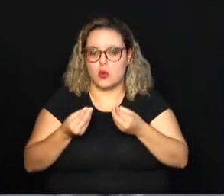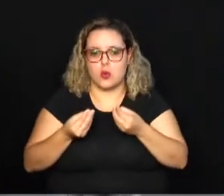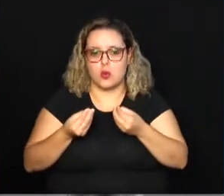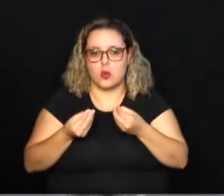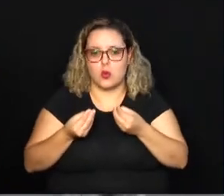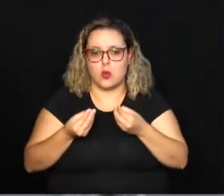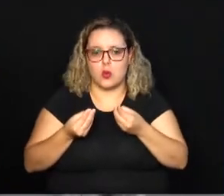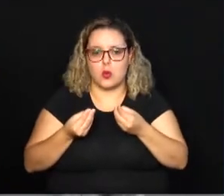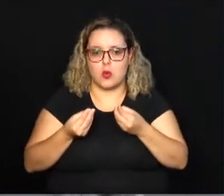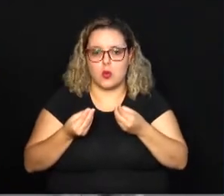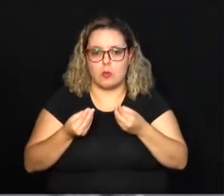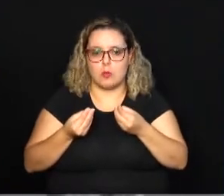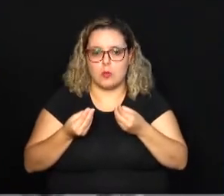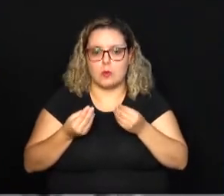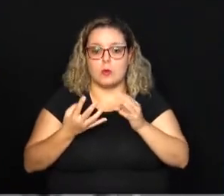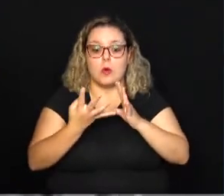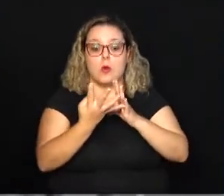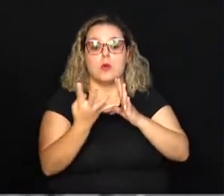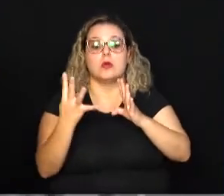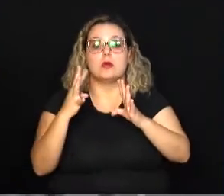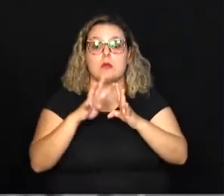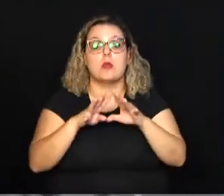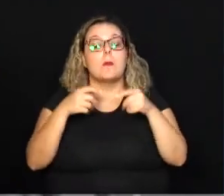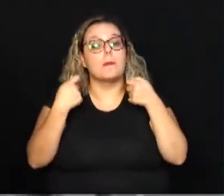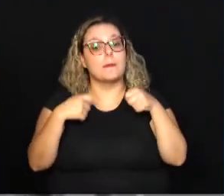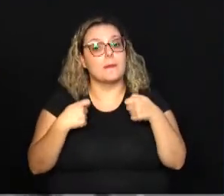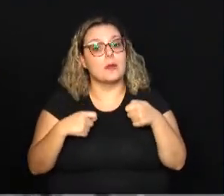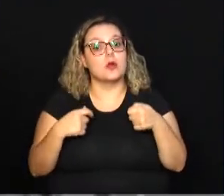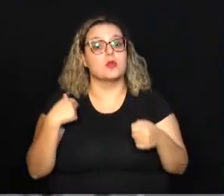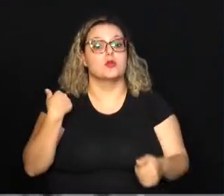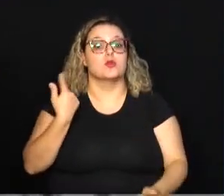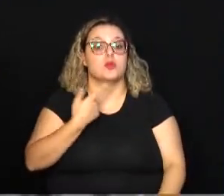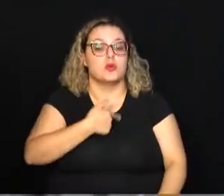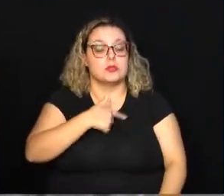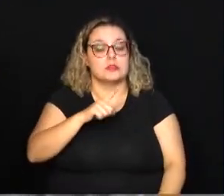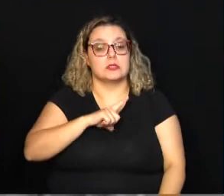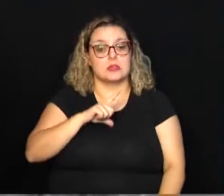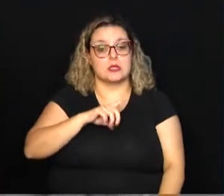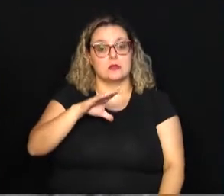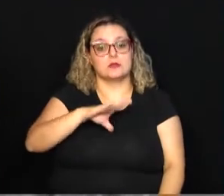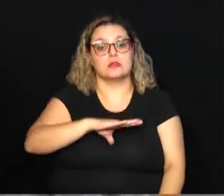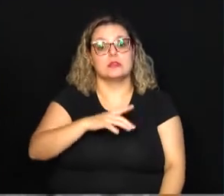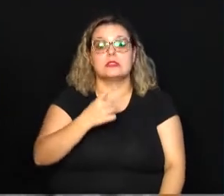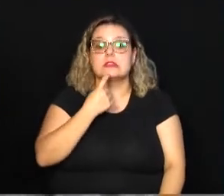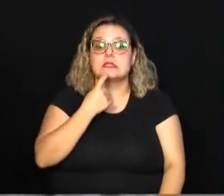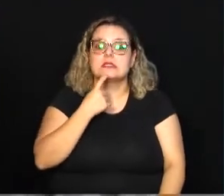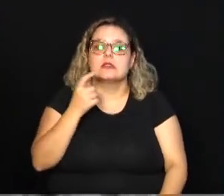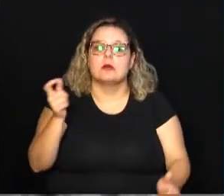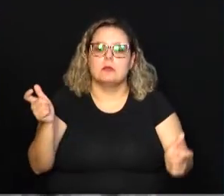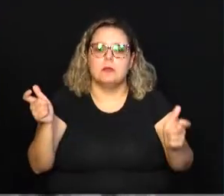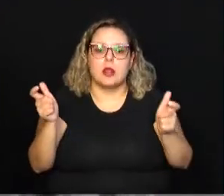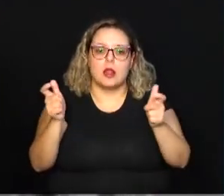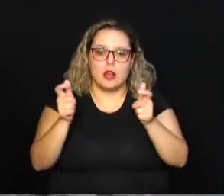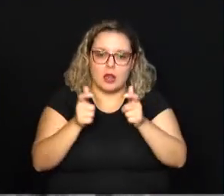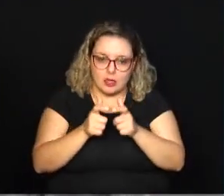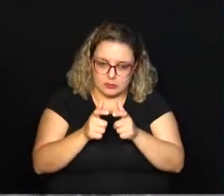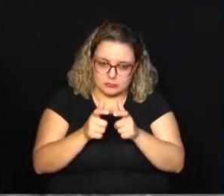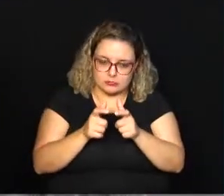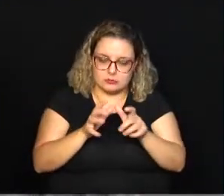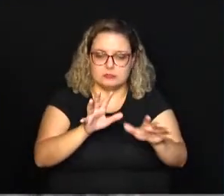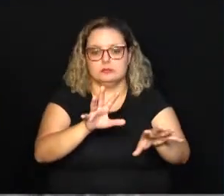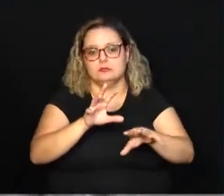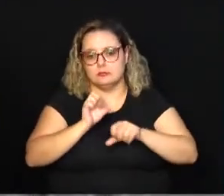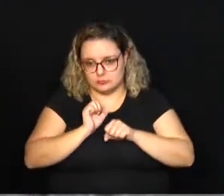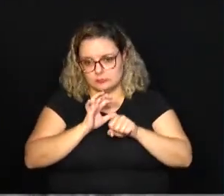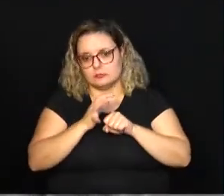isolamento necessário para que a gente tenha, na cidade de Campinas, a diminuição da contaminação